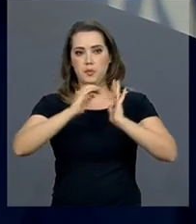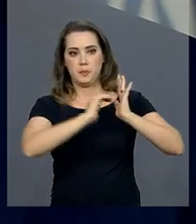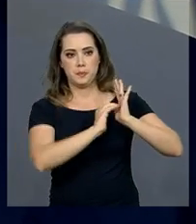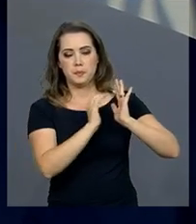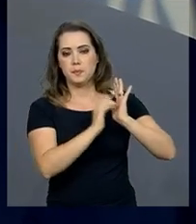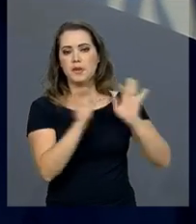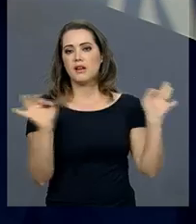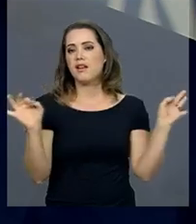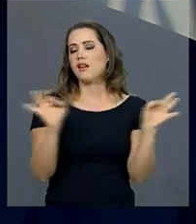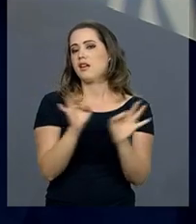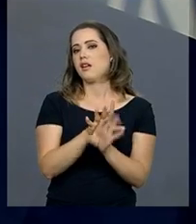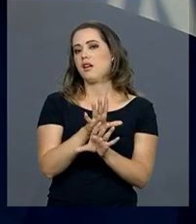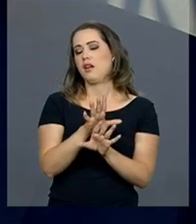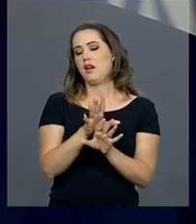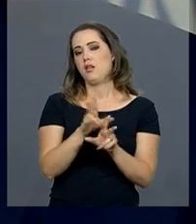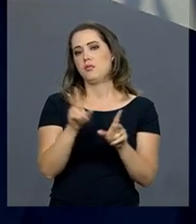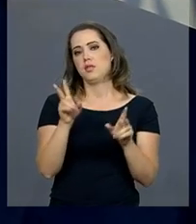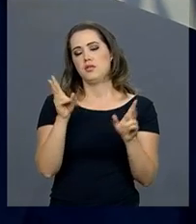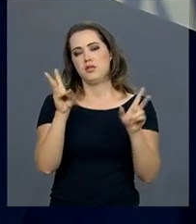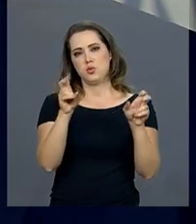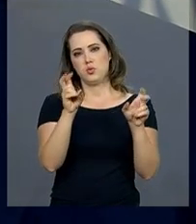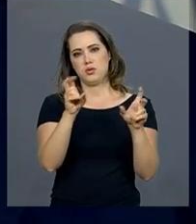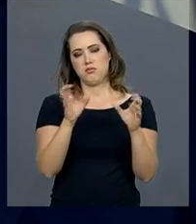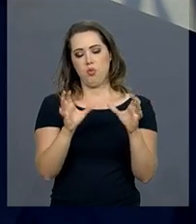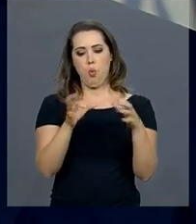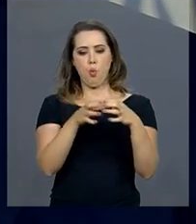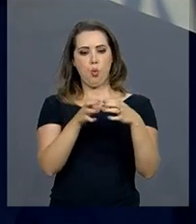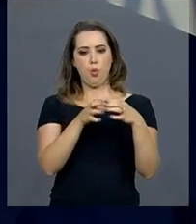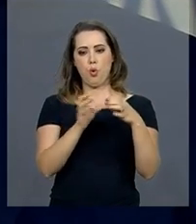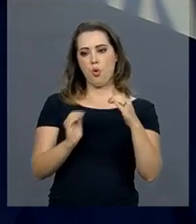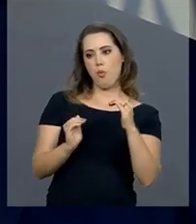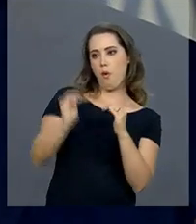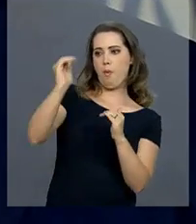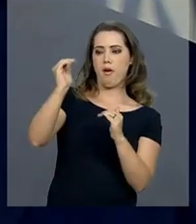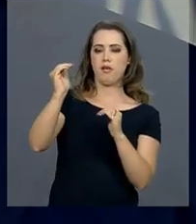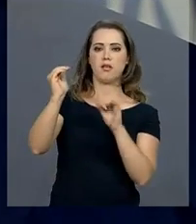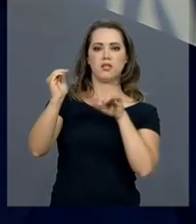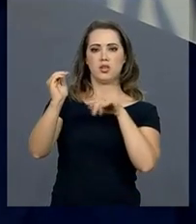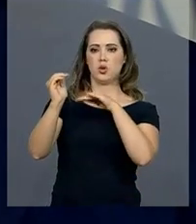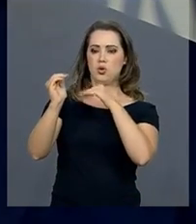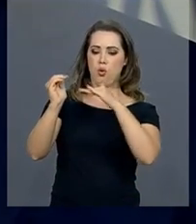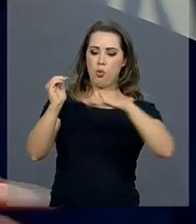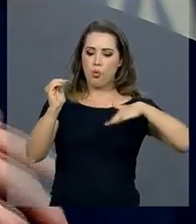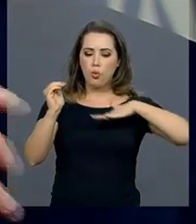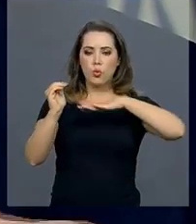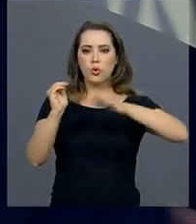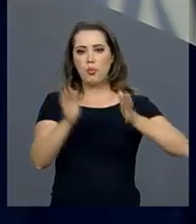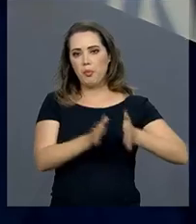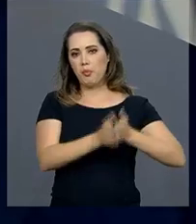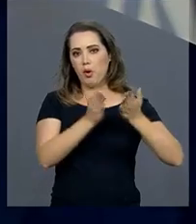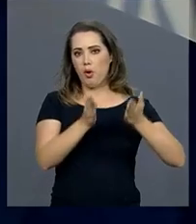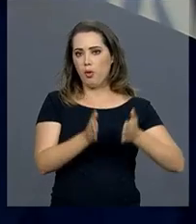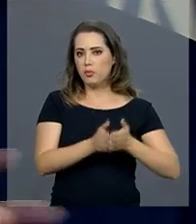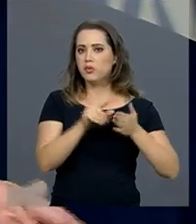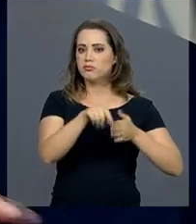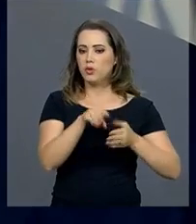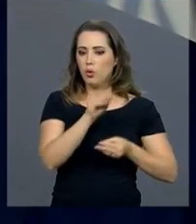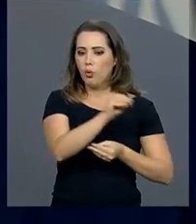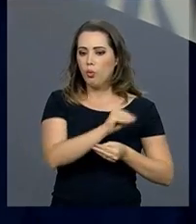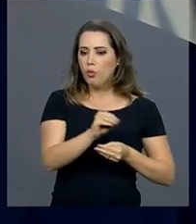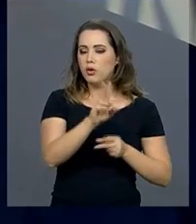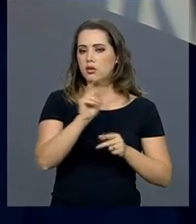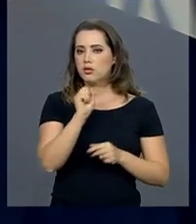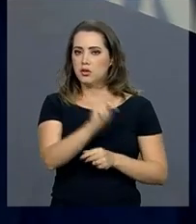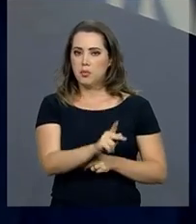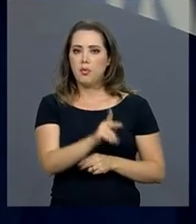acaba eliminando os chamados privilégios quer dizer garante aqueles que são pobres garante os aposentados não tira o